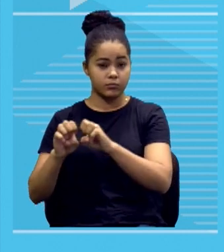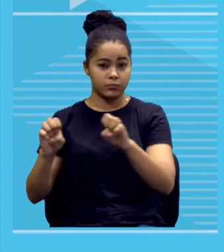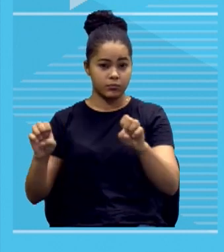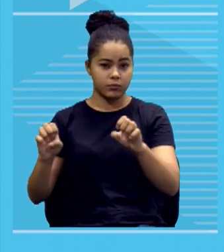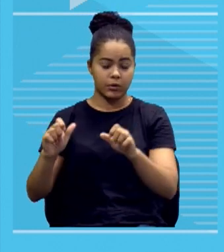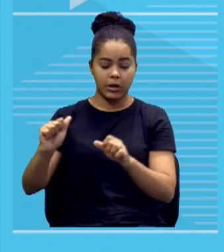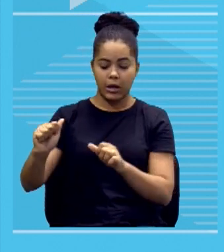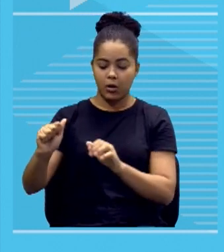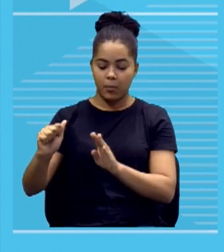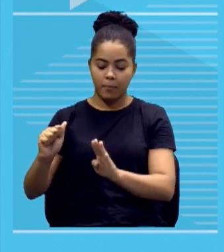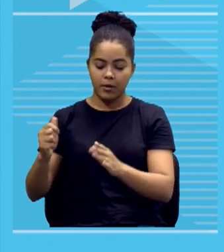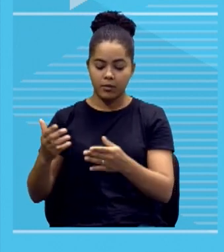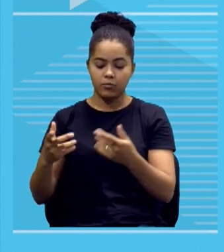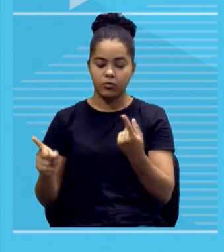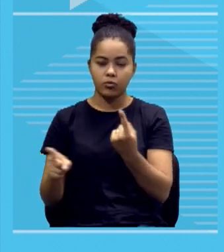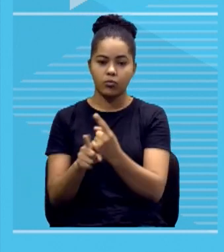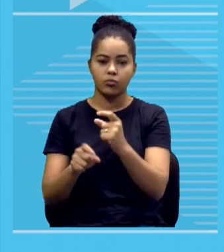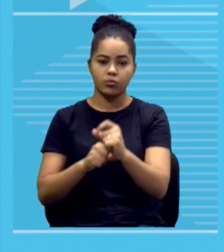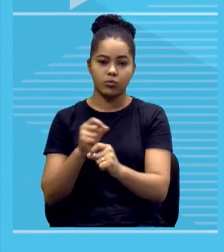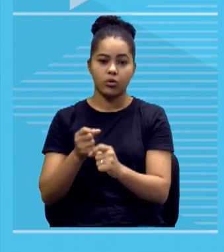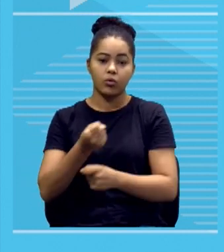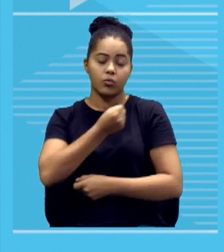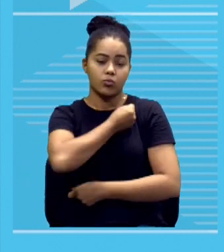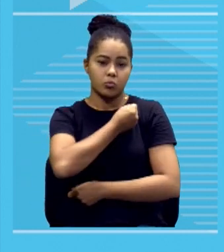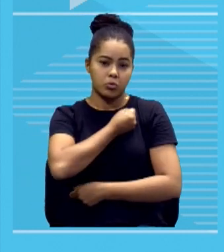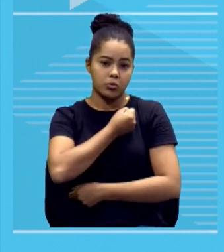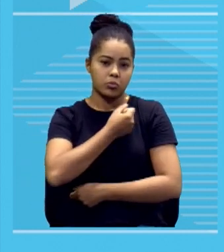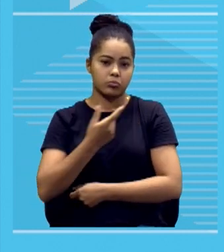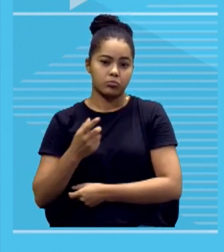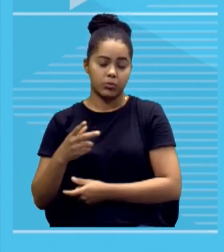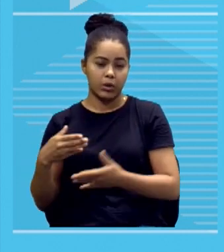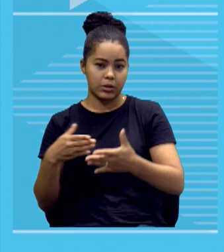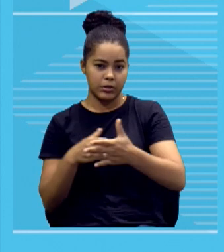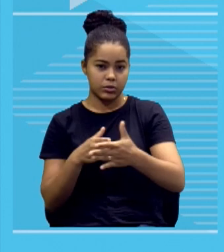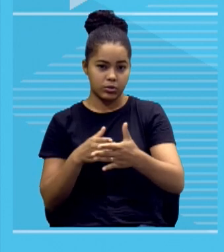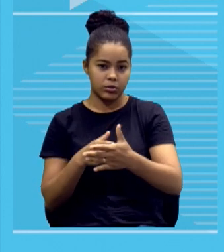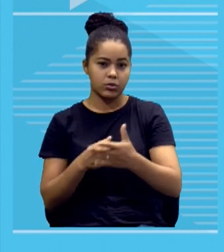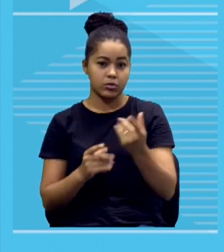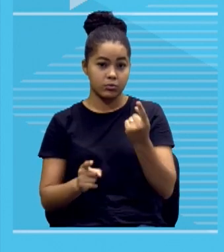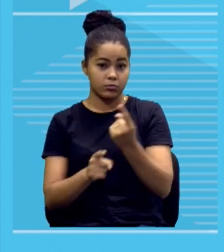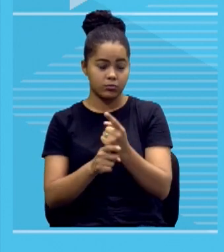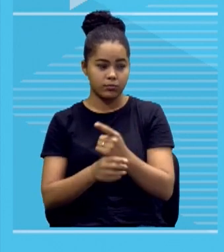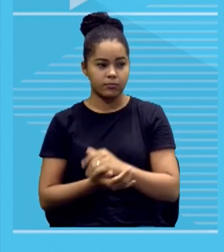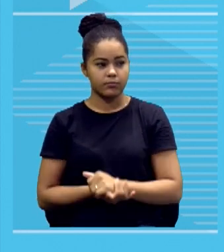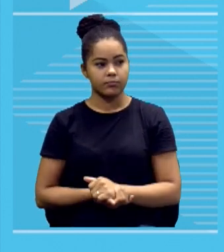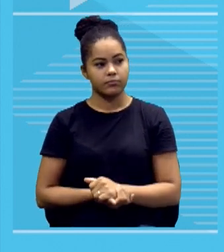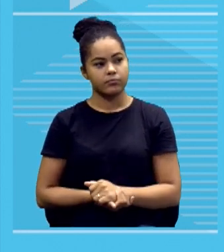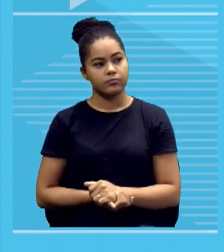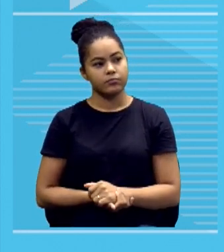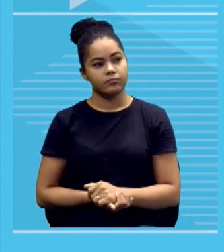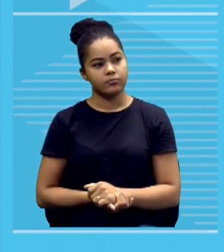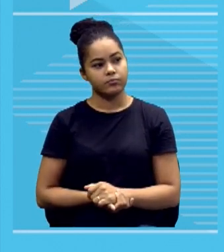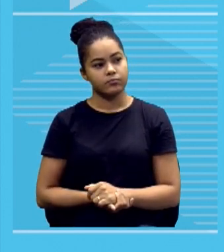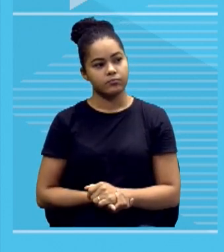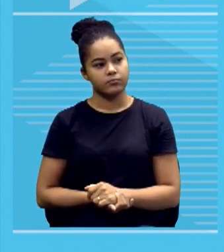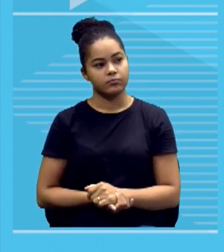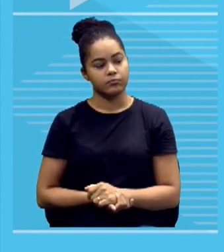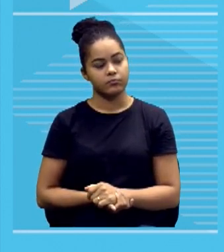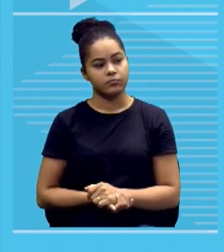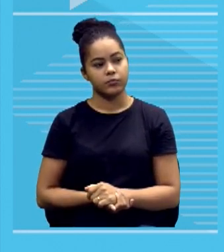e achar o valor da minha resistência ou da minha força eletromotriz de acordo com a resistência. Vou para a primeira porque eu acho ela mais fácil. Então, a